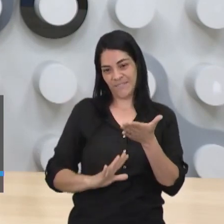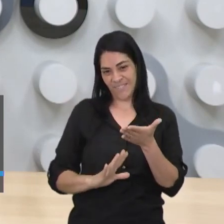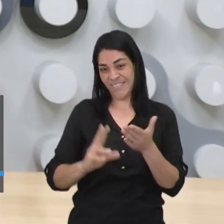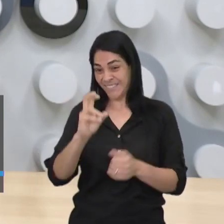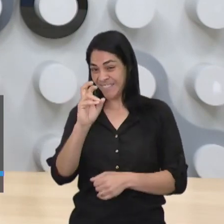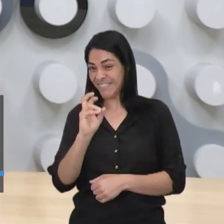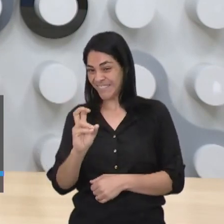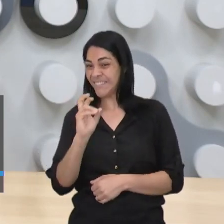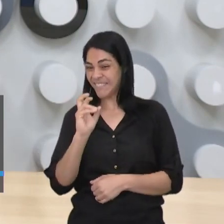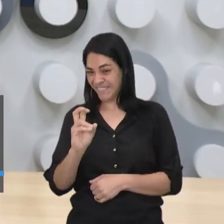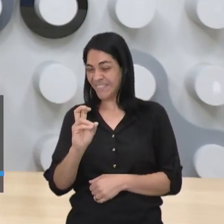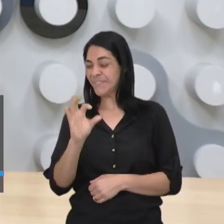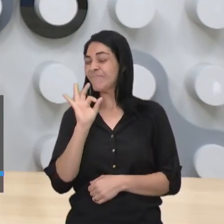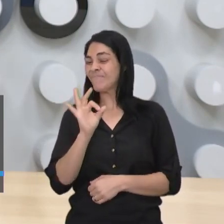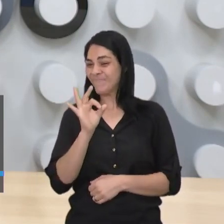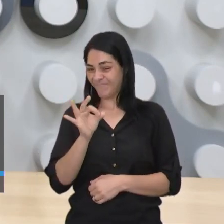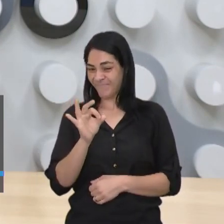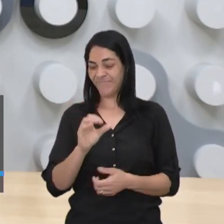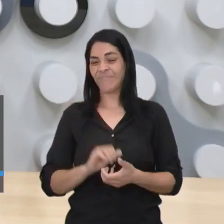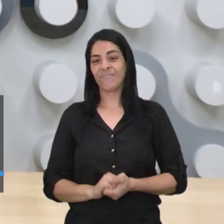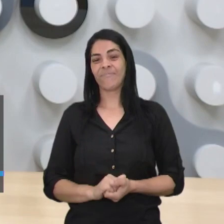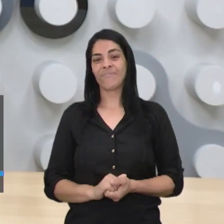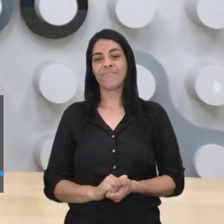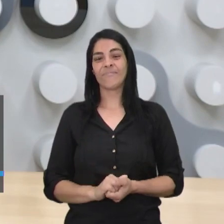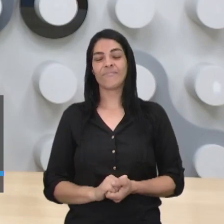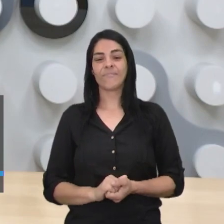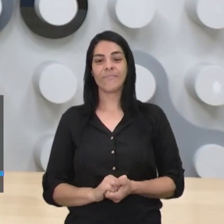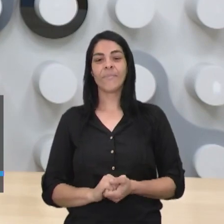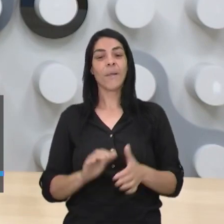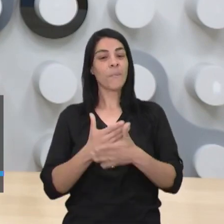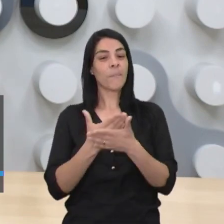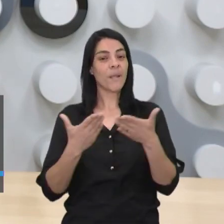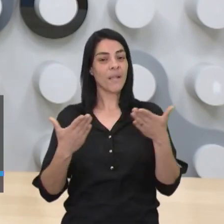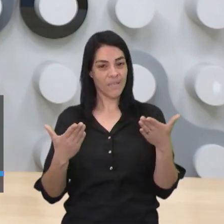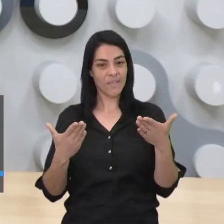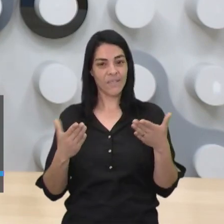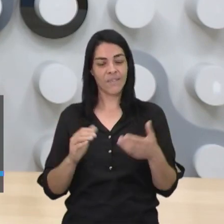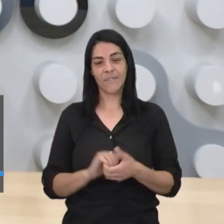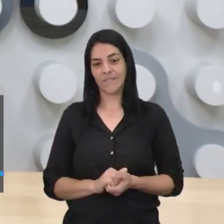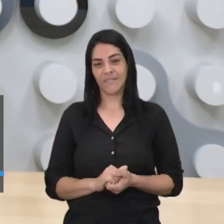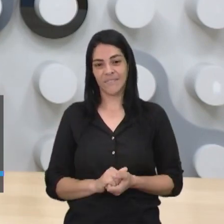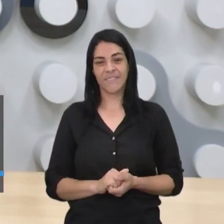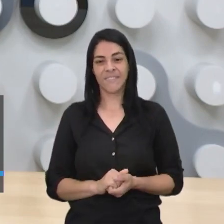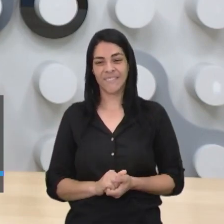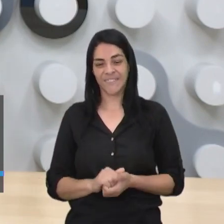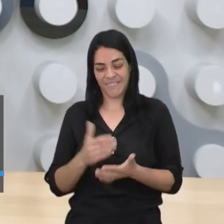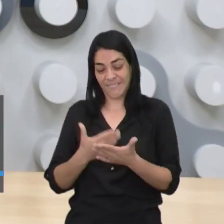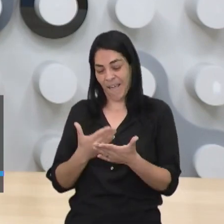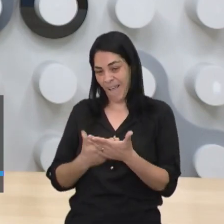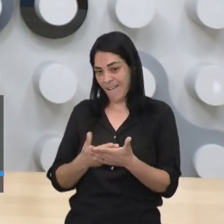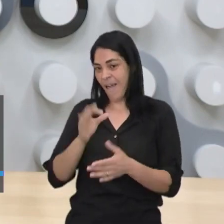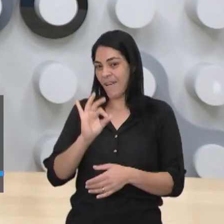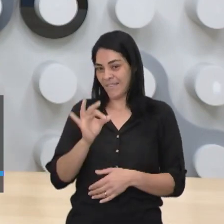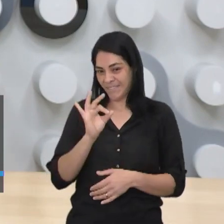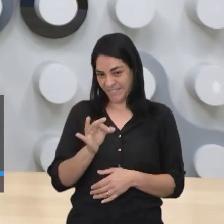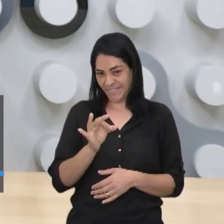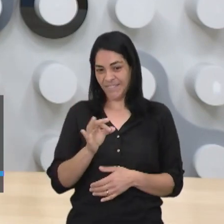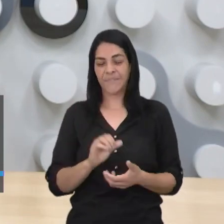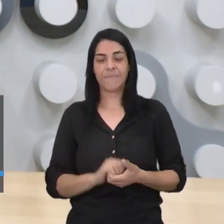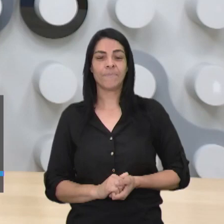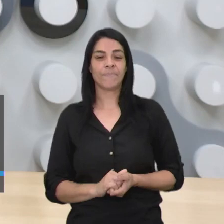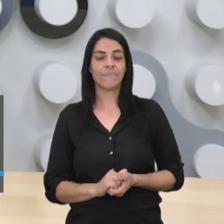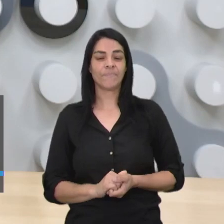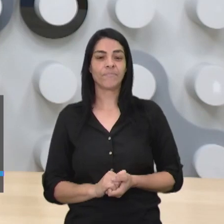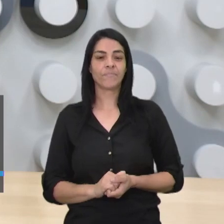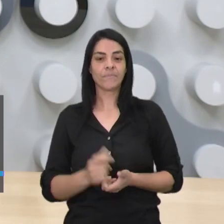no bolo, tá certo? Então, a cerejinha no bolo para nossa newsletter, tá certo? Então, essa é a aula